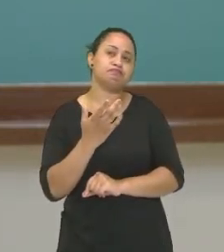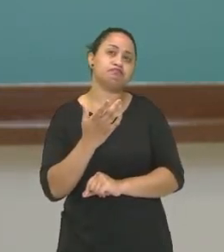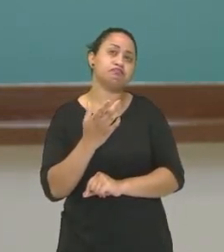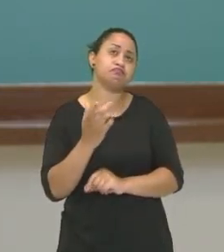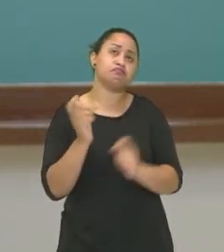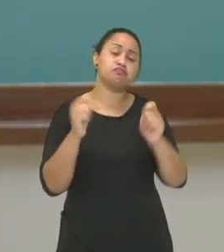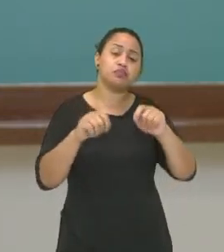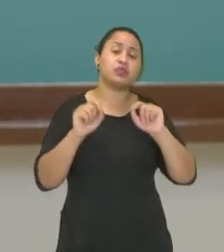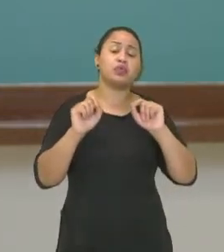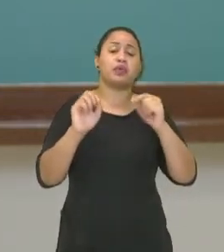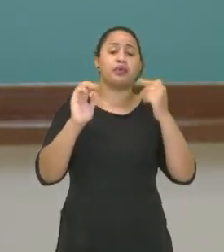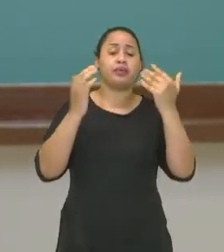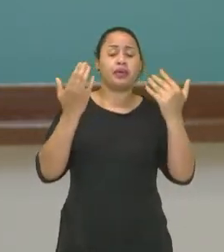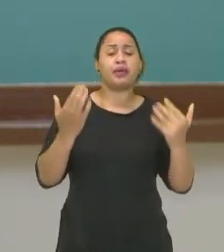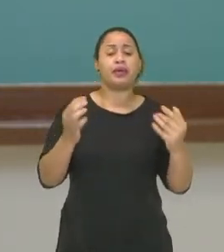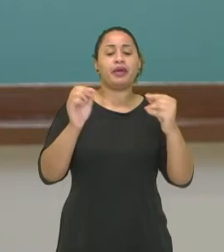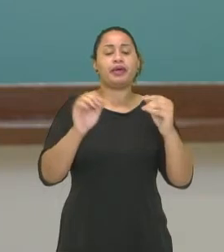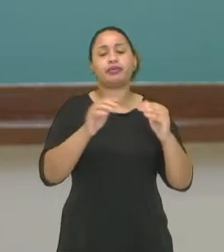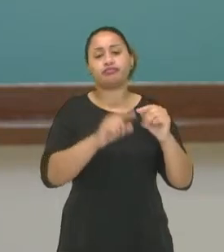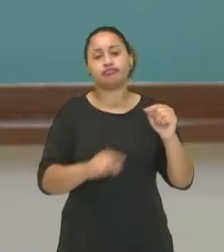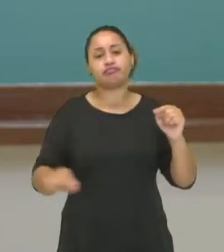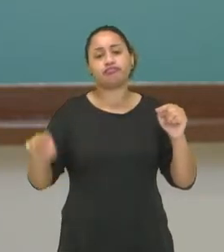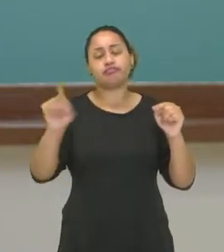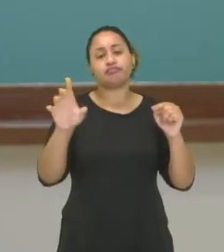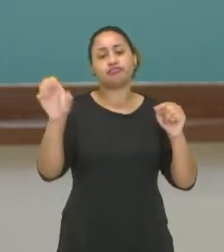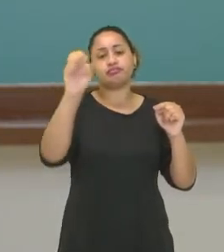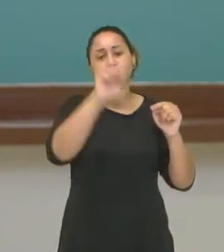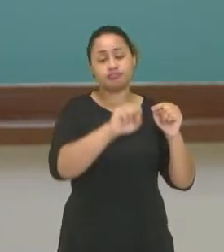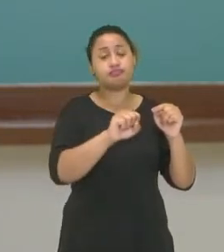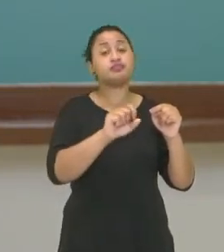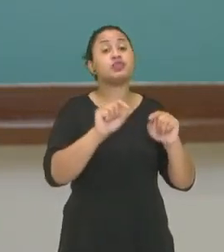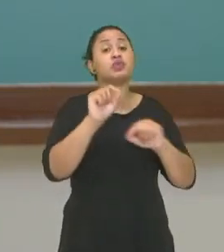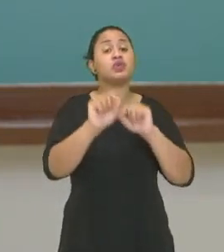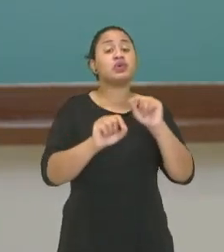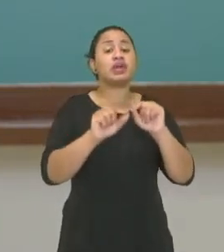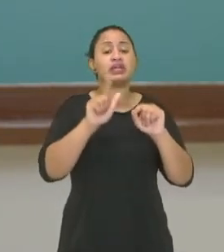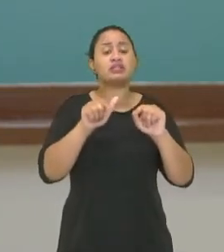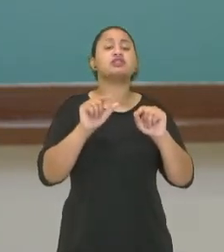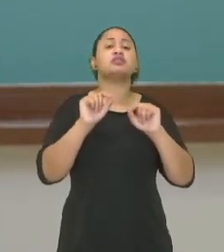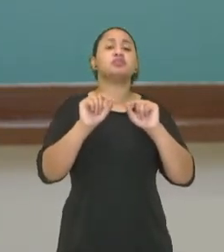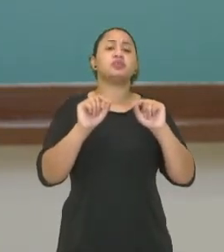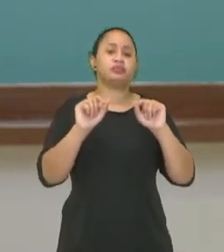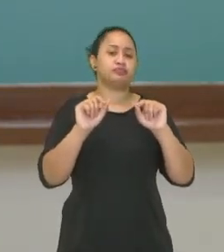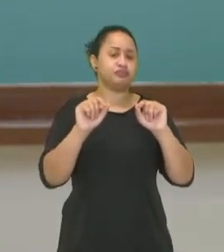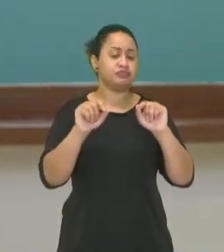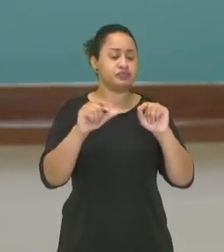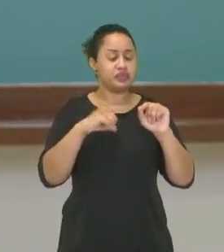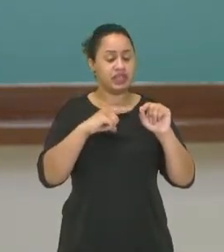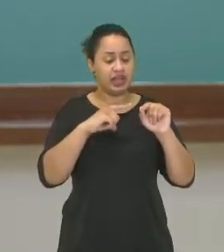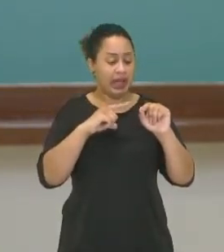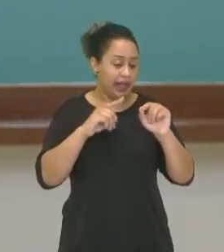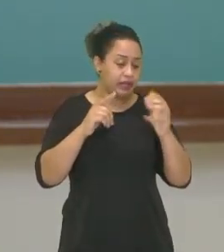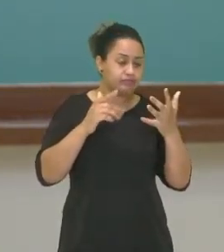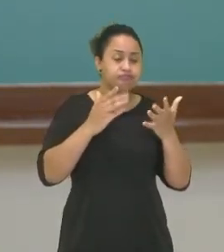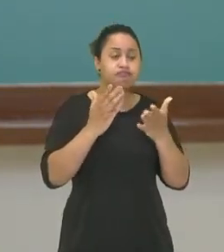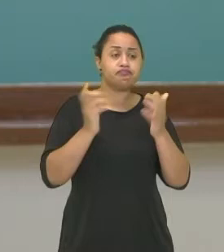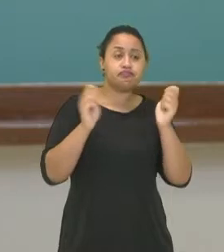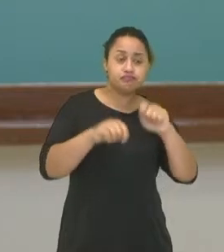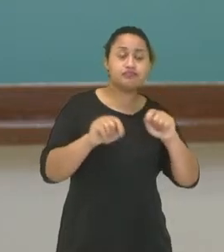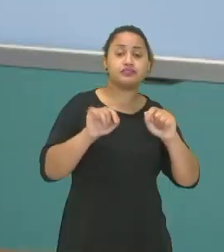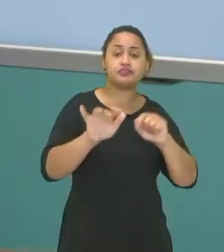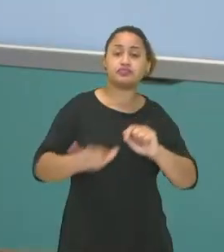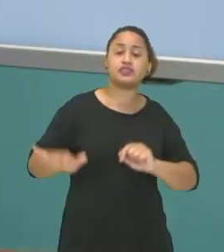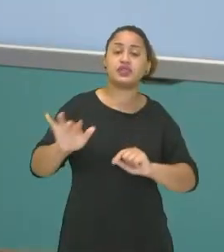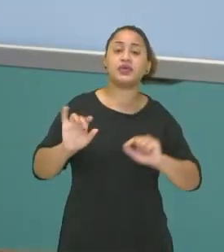tendência a analisar sempre como cadeia alimentar. E a cadeia alimentar sempre é um recorte, né? Como eu sempre falo, sempre é um recorte de uma